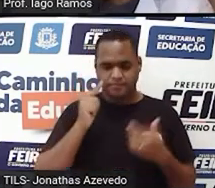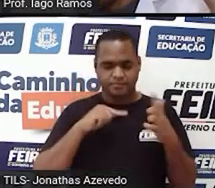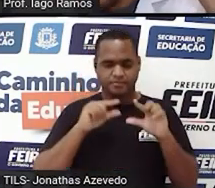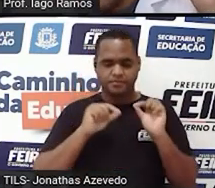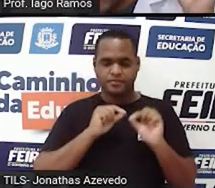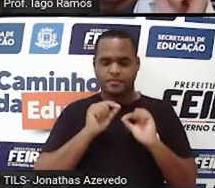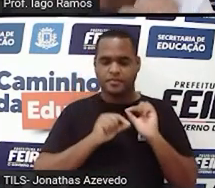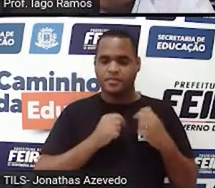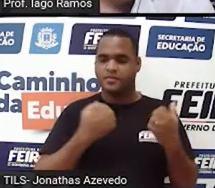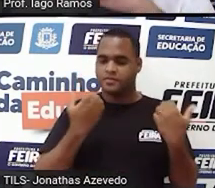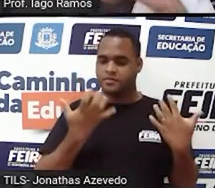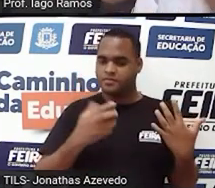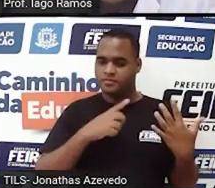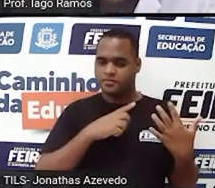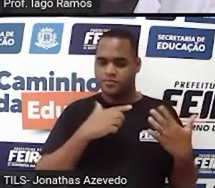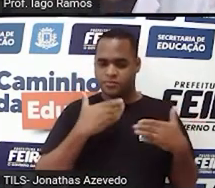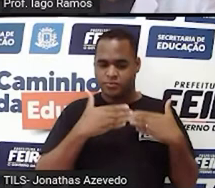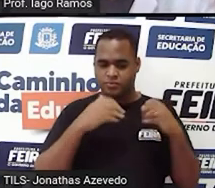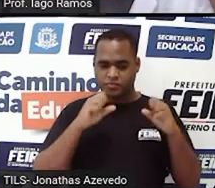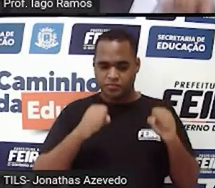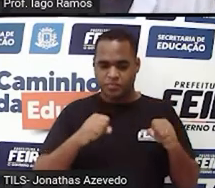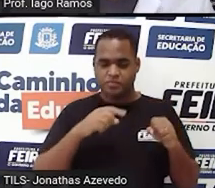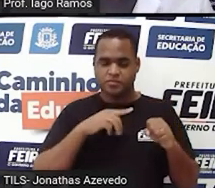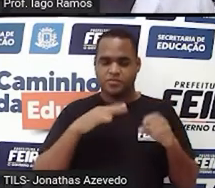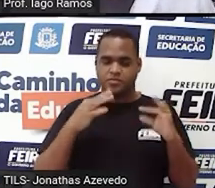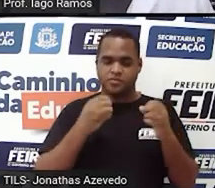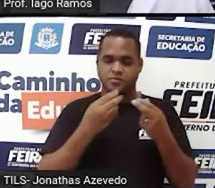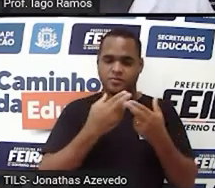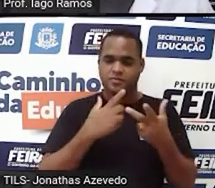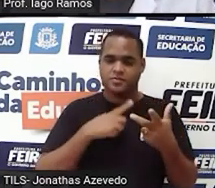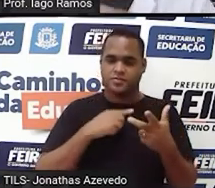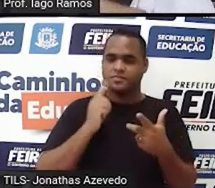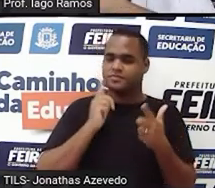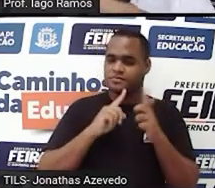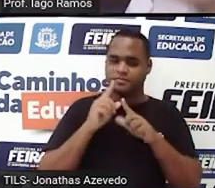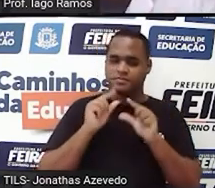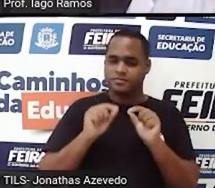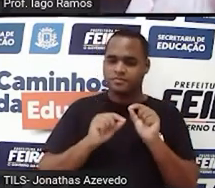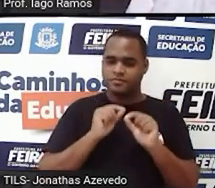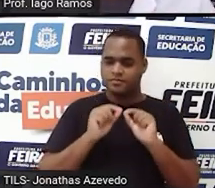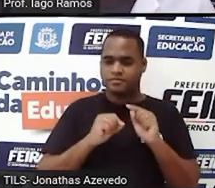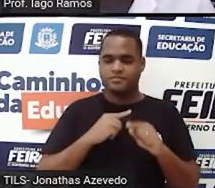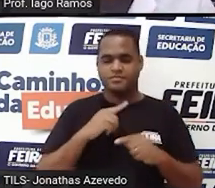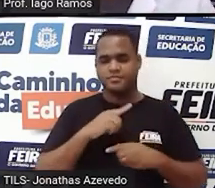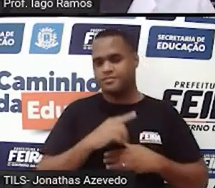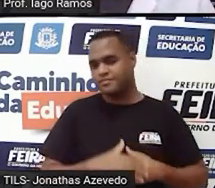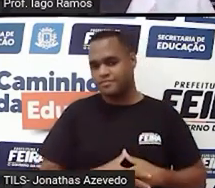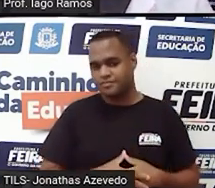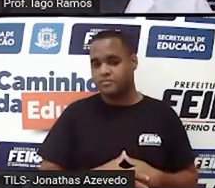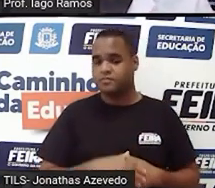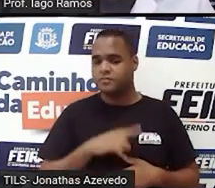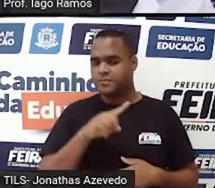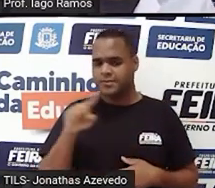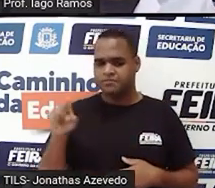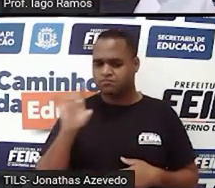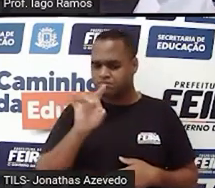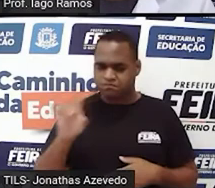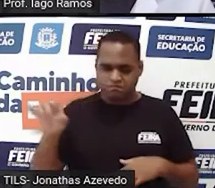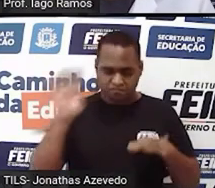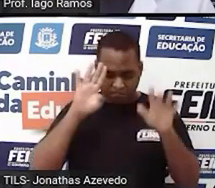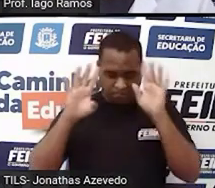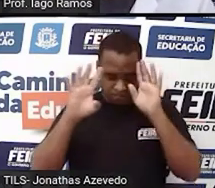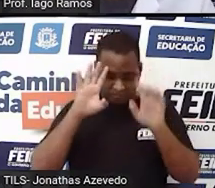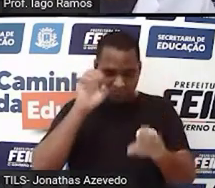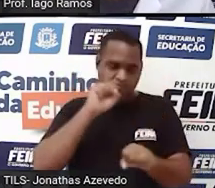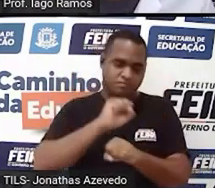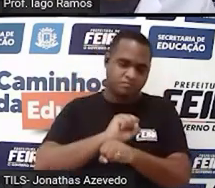seguinte é tudo à nossa volta tem uma medida tudo não sei se você já parou para pensar nisso